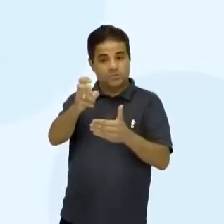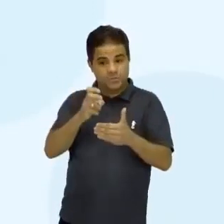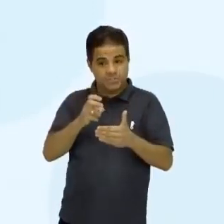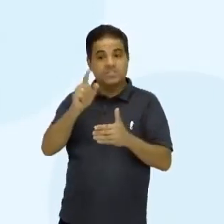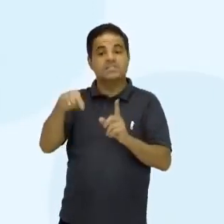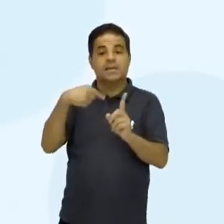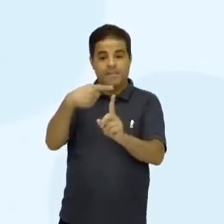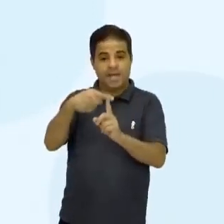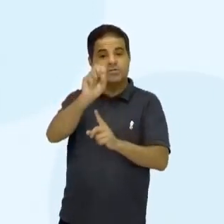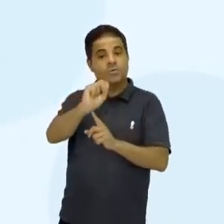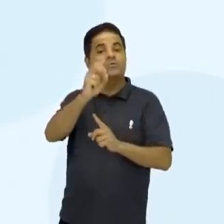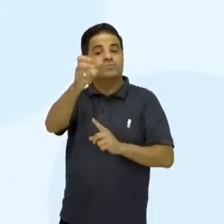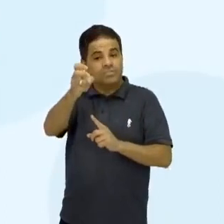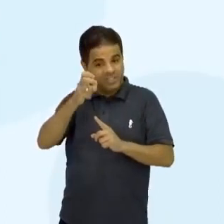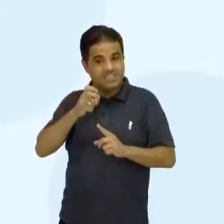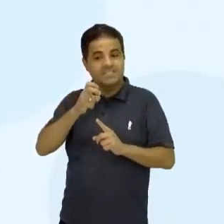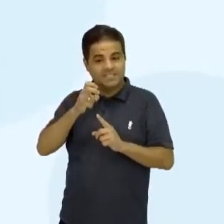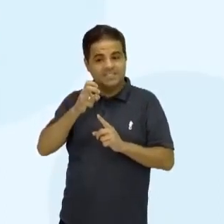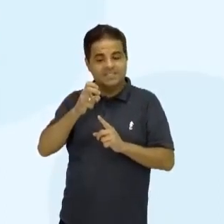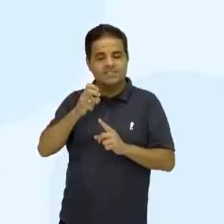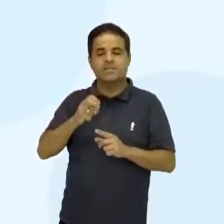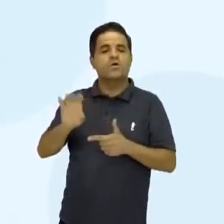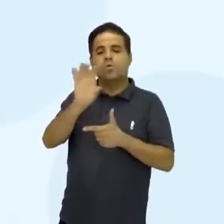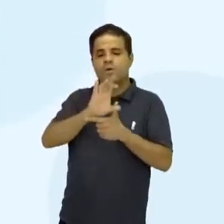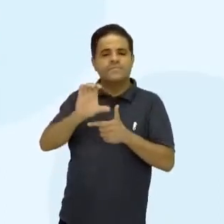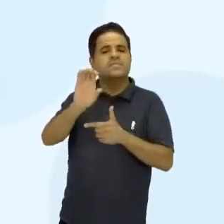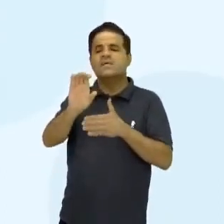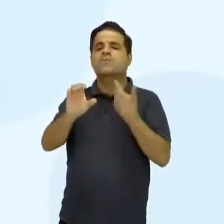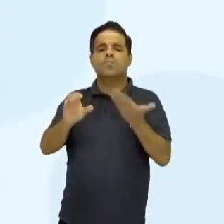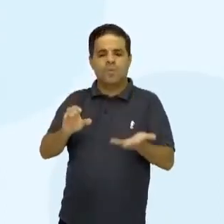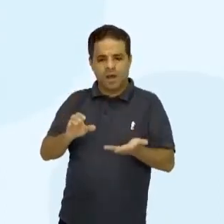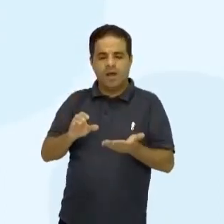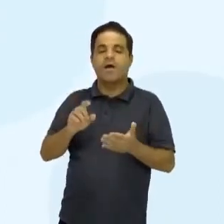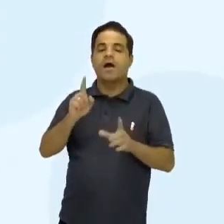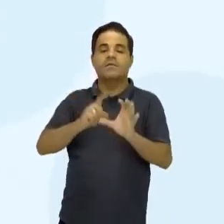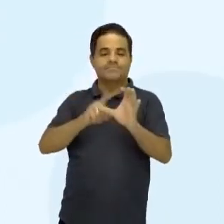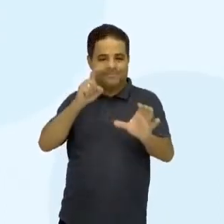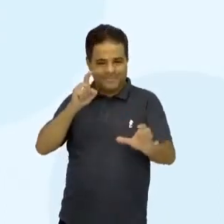é mais 8x, é o 8. E o coeficiente C? É o termo